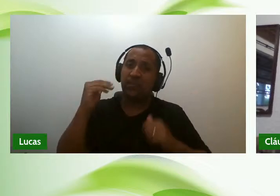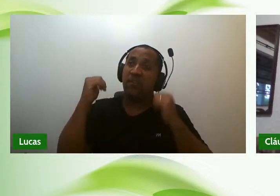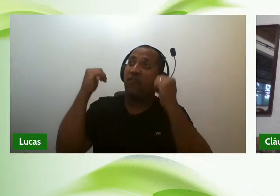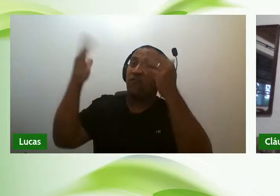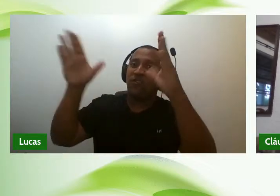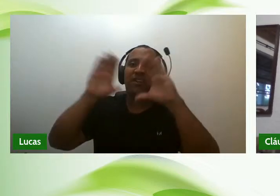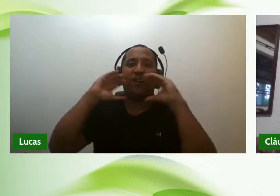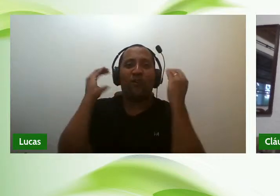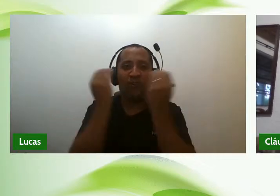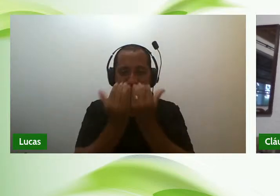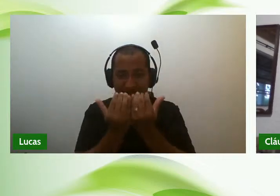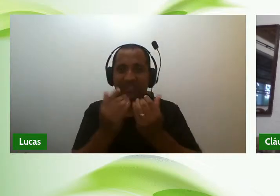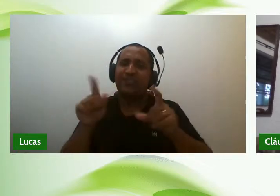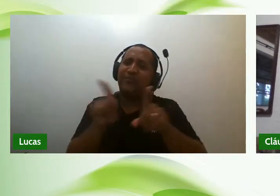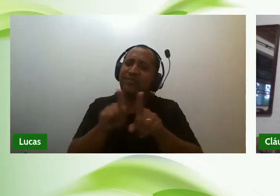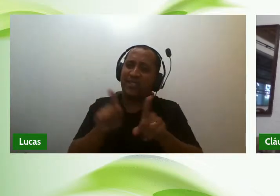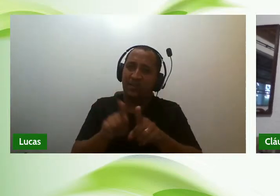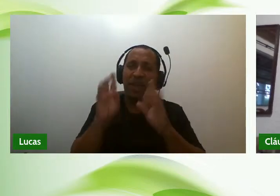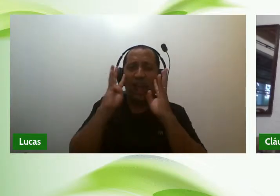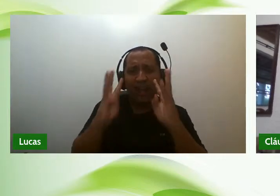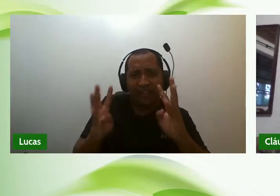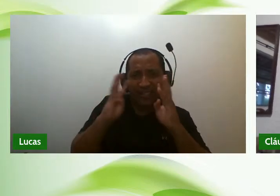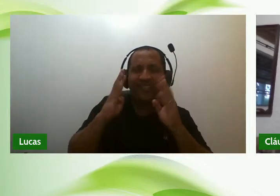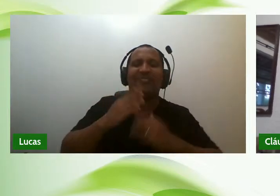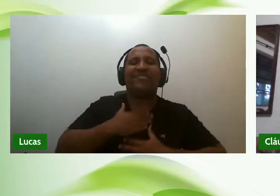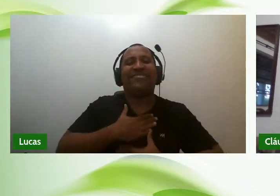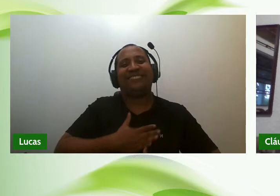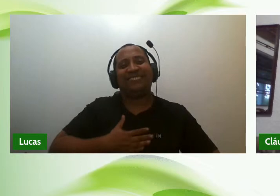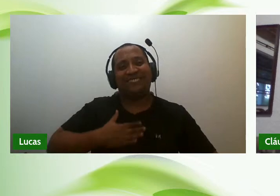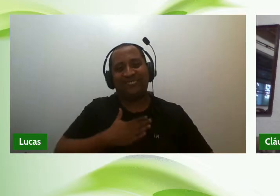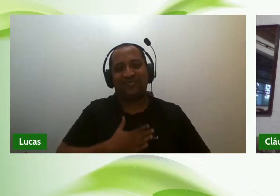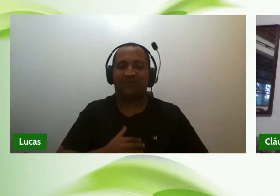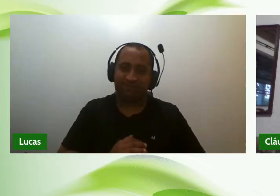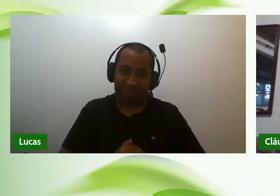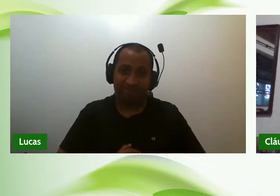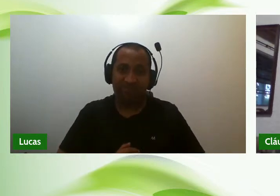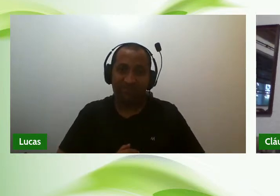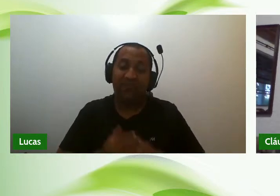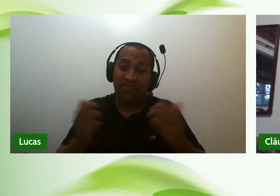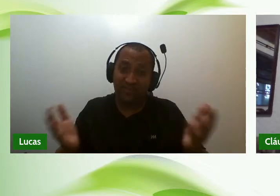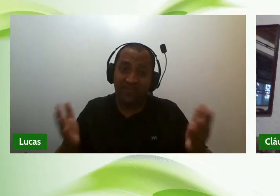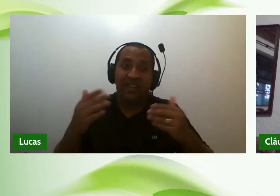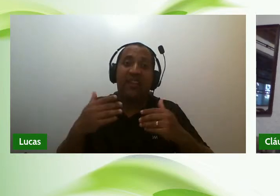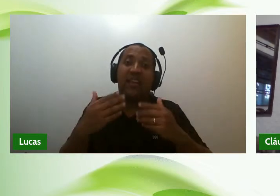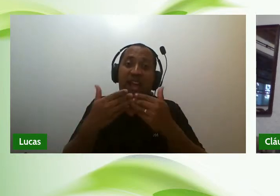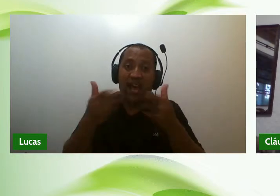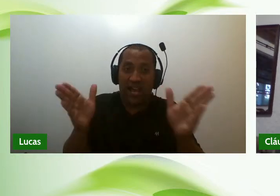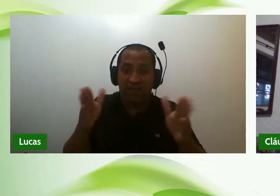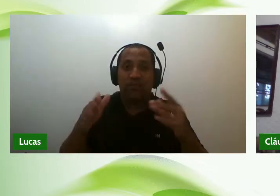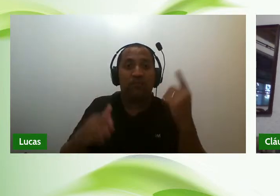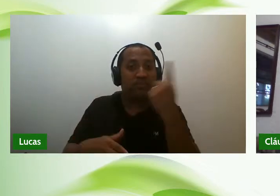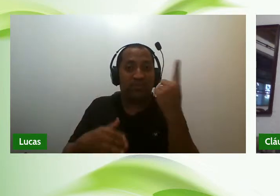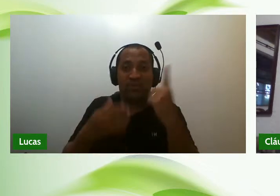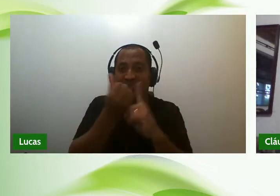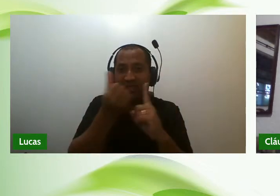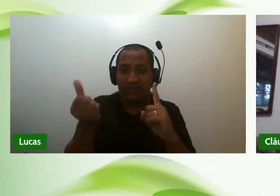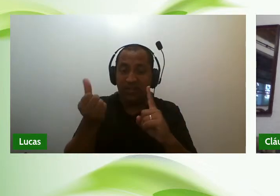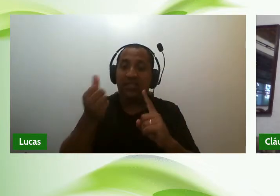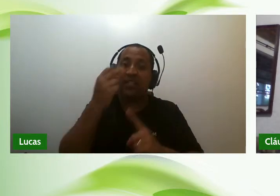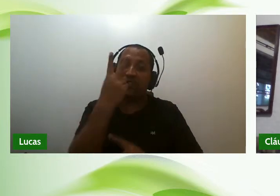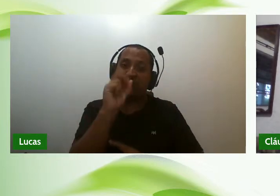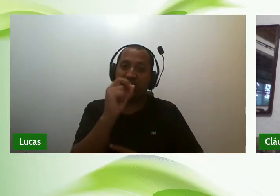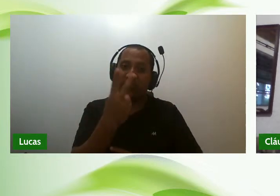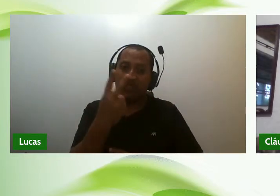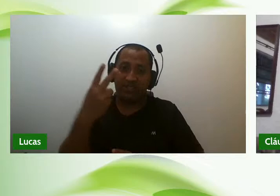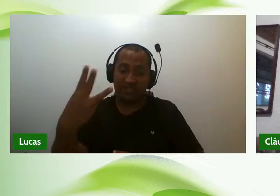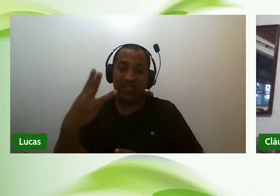acompanha nesse momento, que nos alegra imensamente. Essa abertura do primeiro semestre letivo de 2023 está